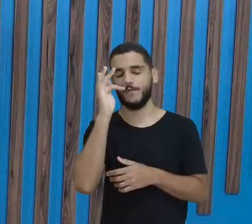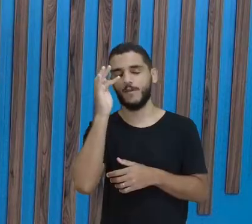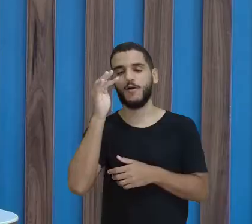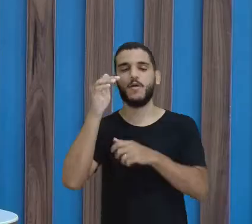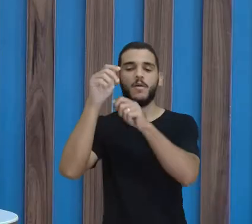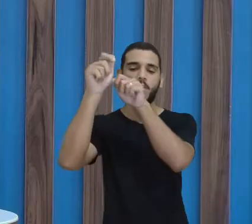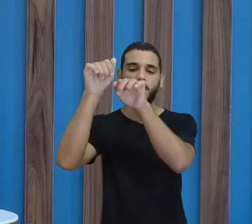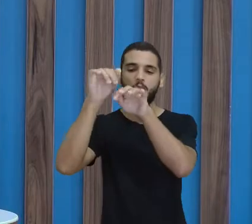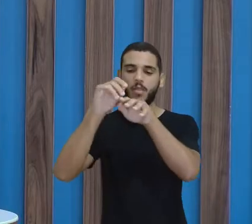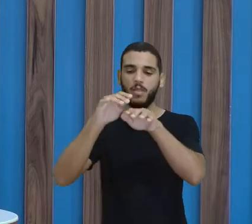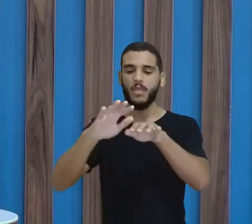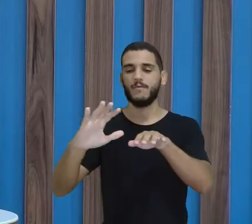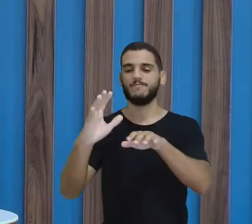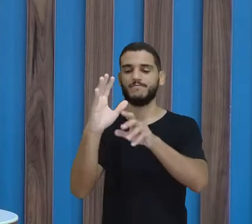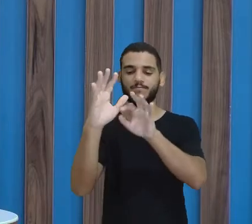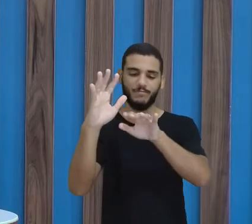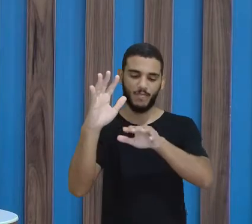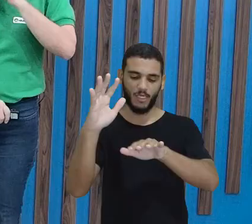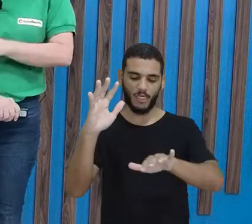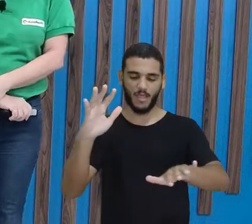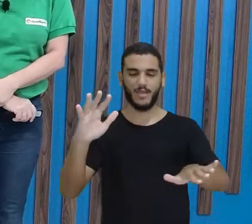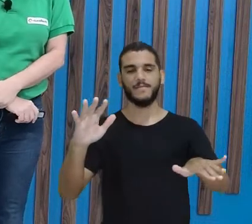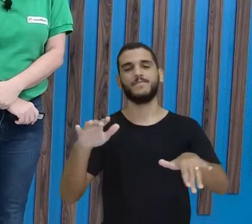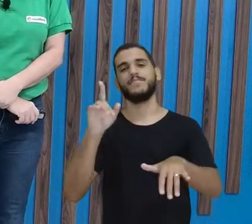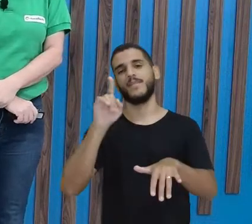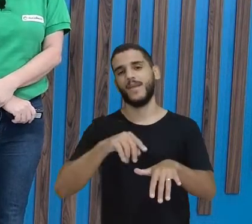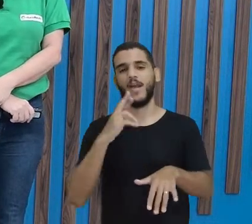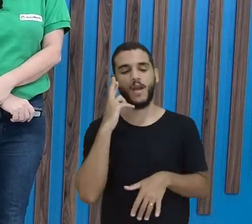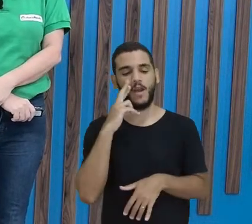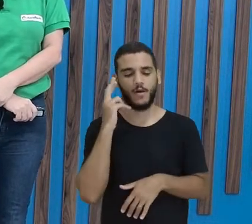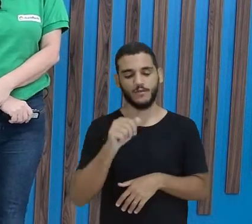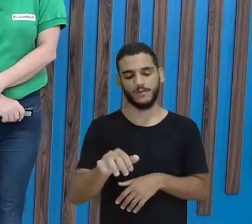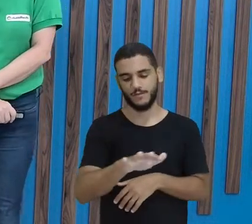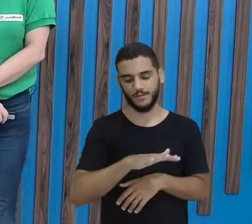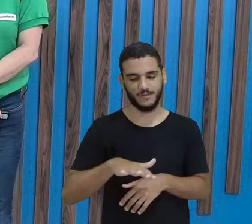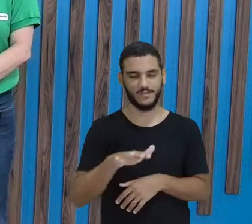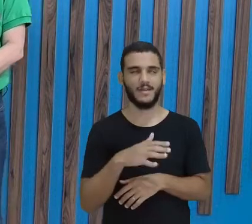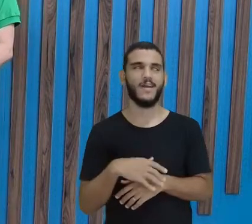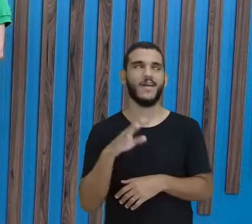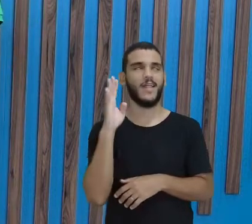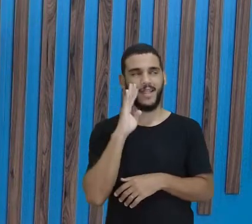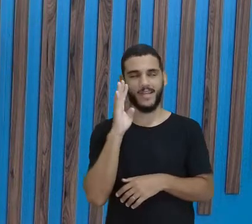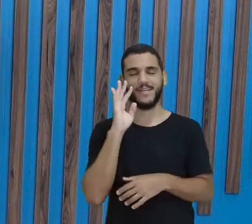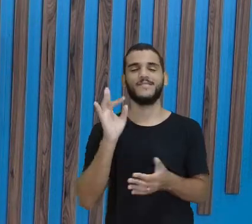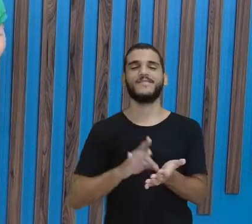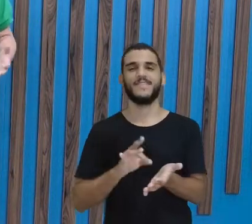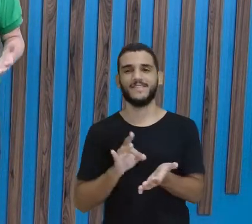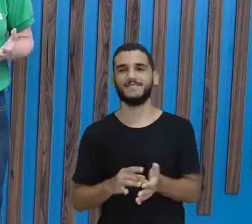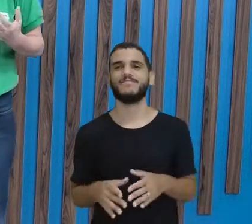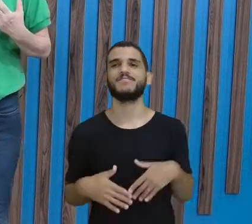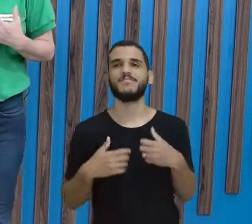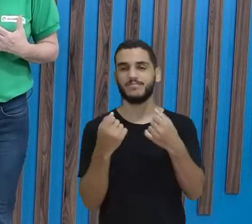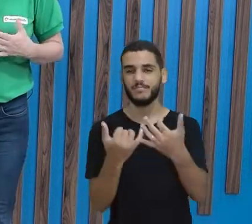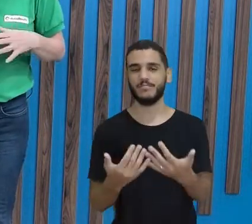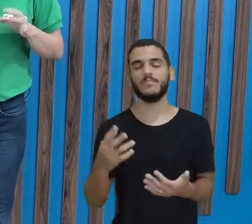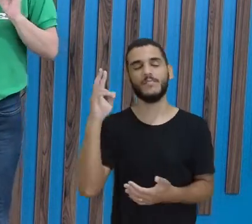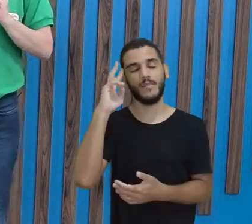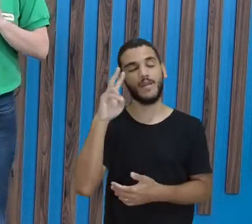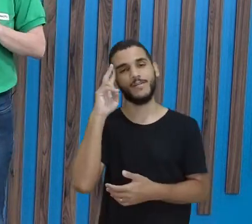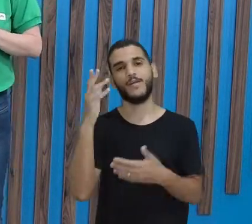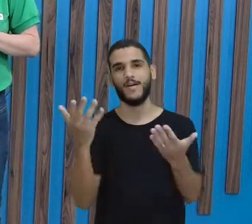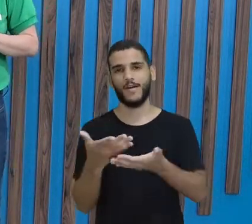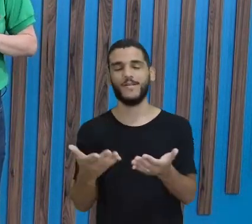né? Lindo Era demais. lindo demais. Mas vamos lá, deixando um pouquinho a saudade, né? Isso. Vamos falar um pouquinho de história. Então, vê só,